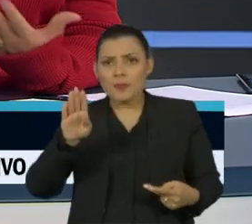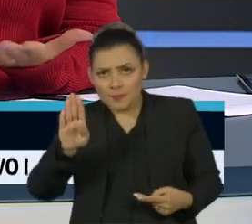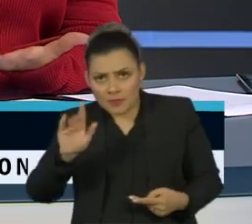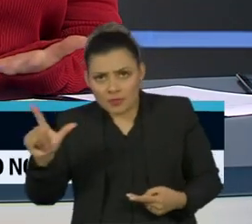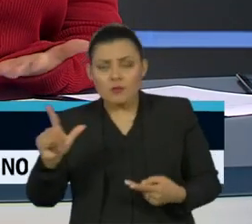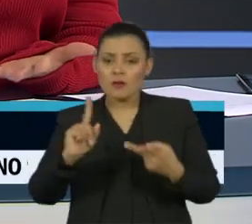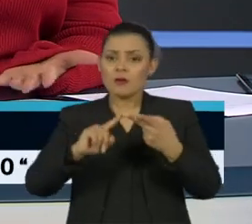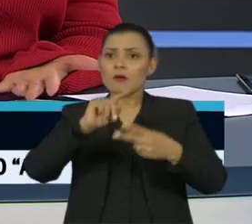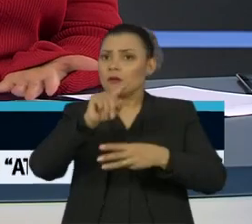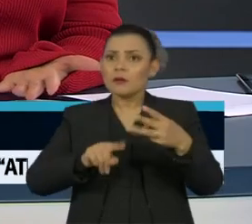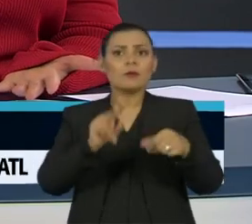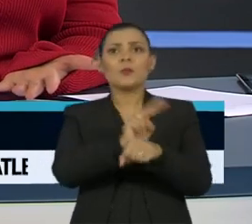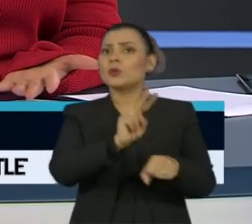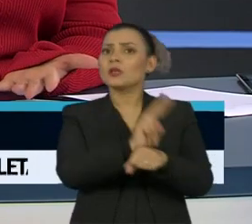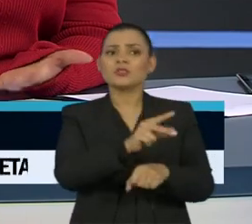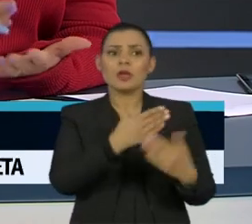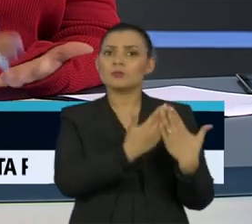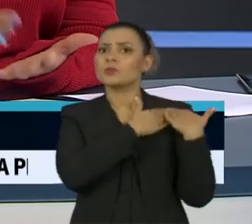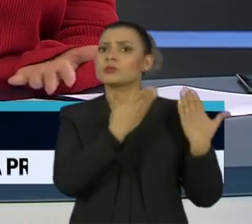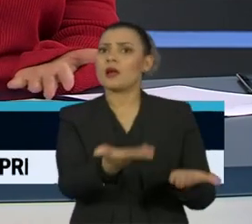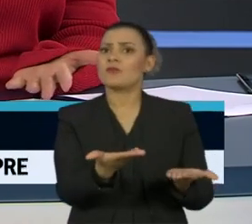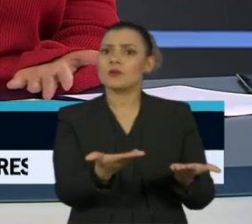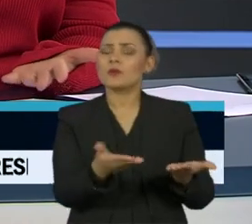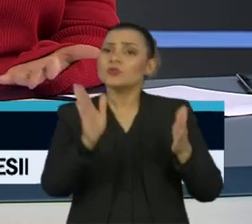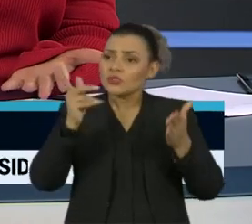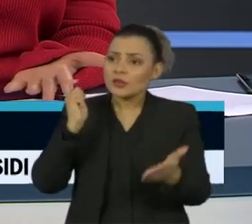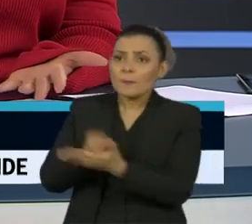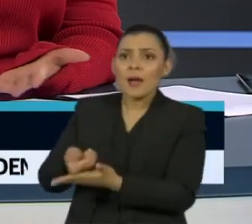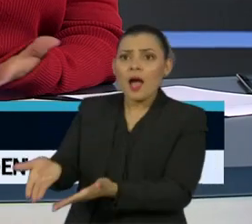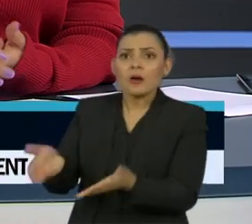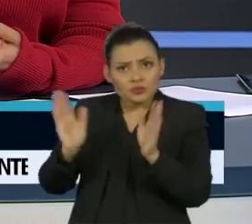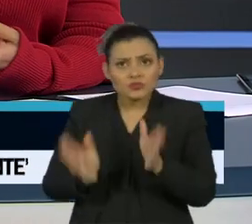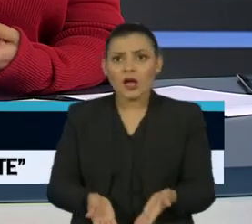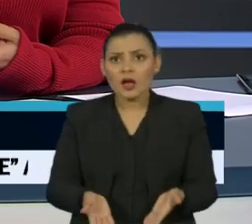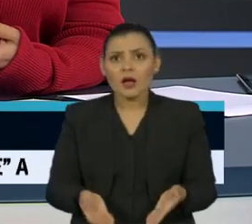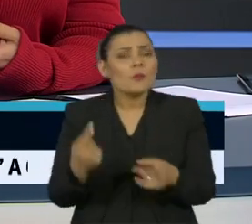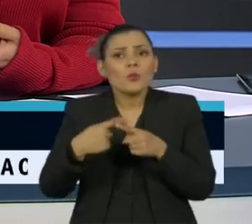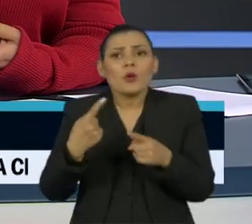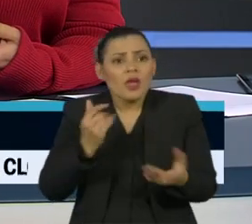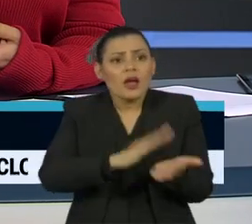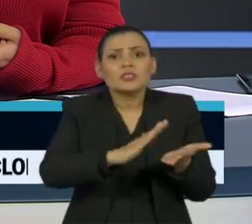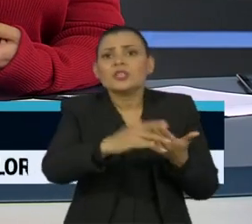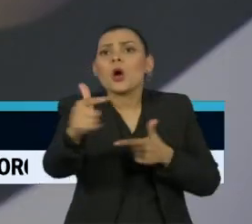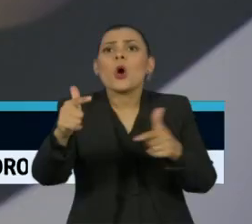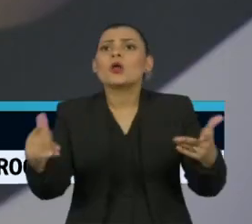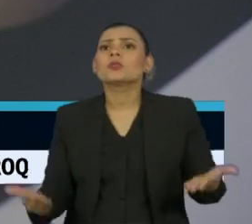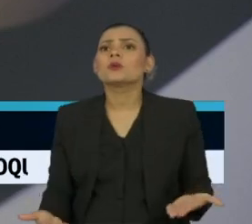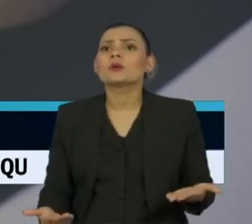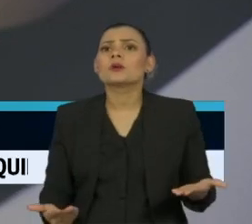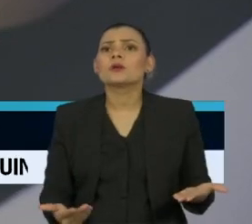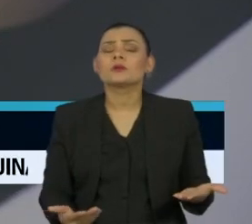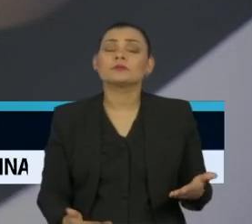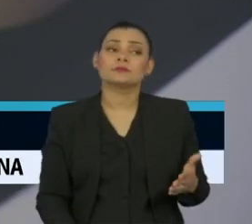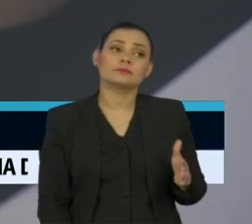que tem a função de proteger as florestas e já está pago já estão pagos né o